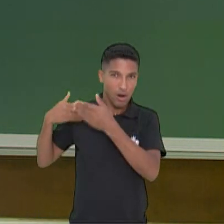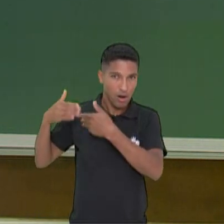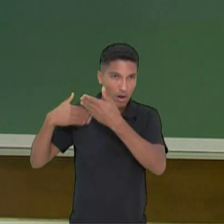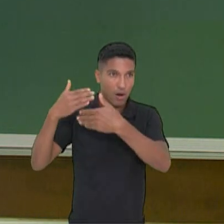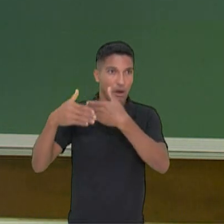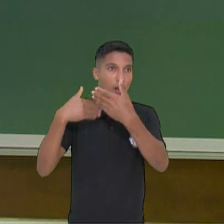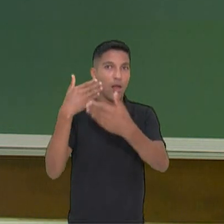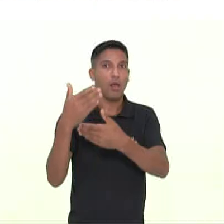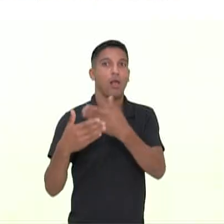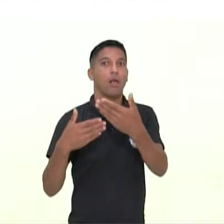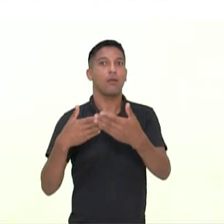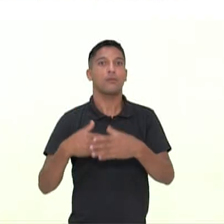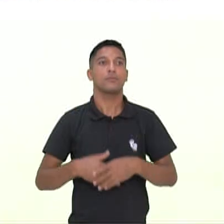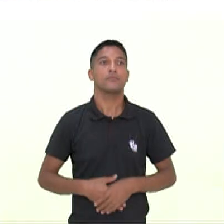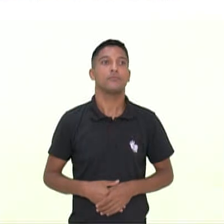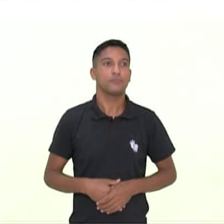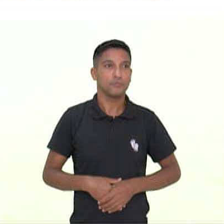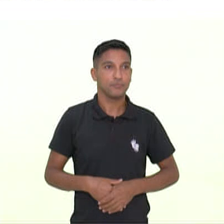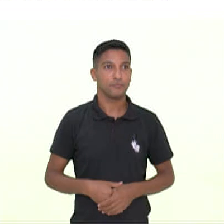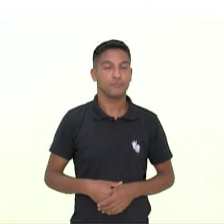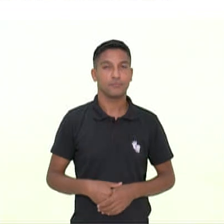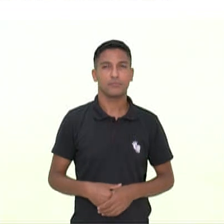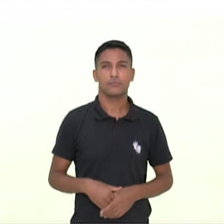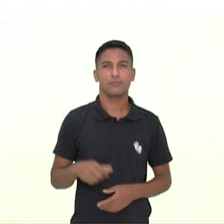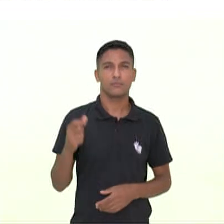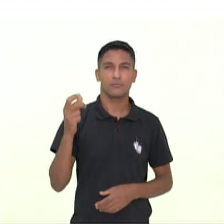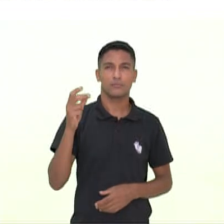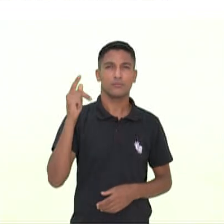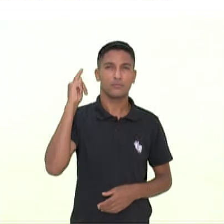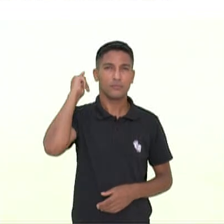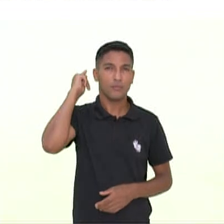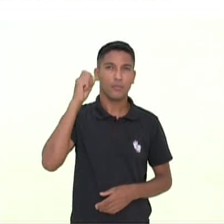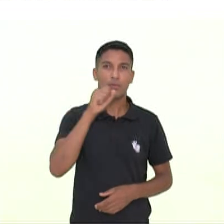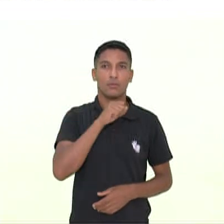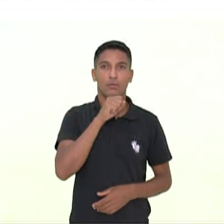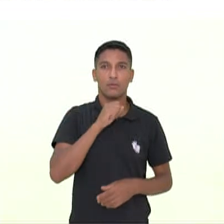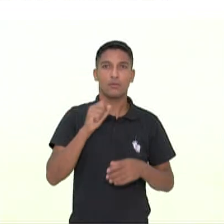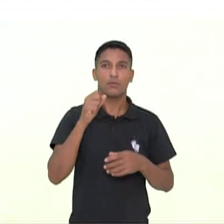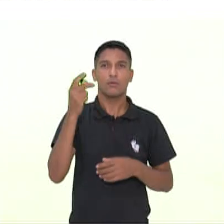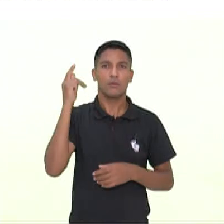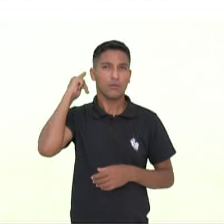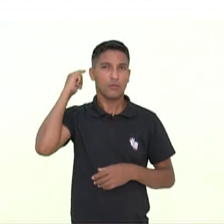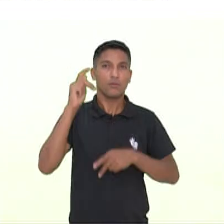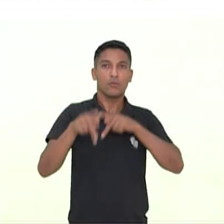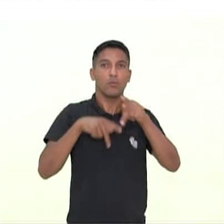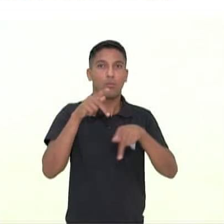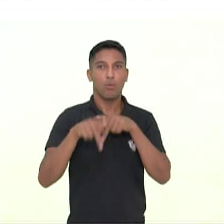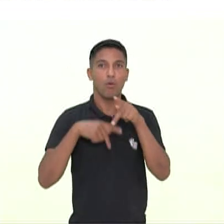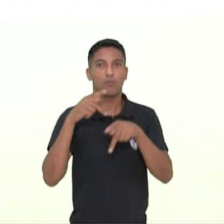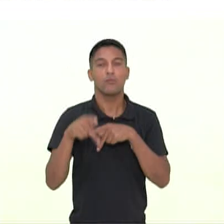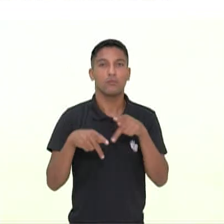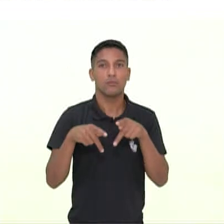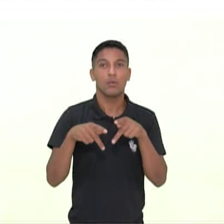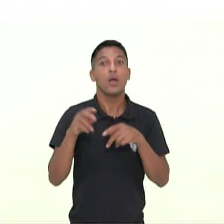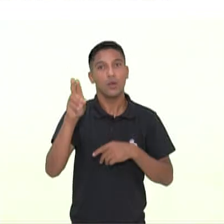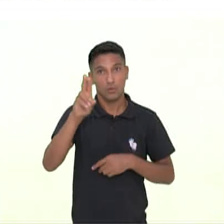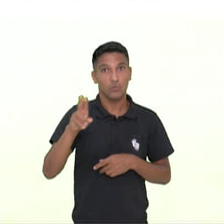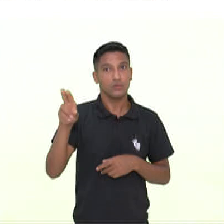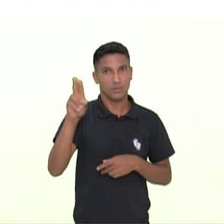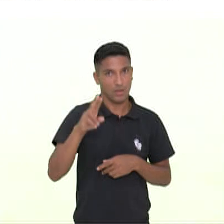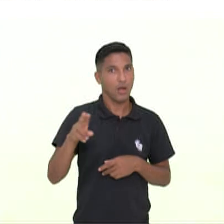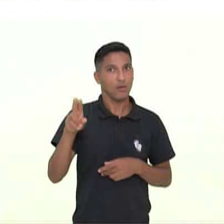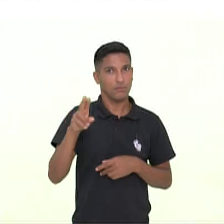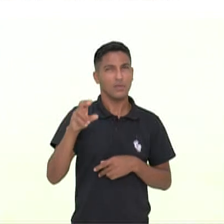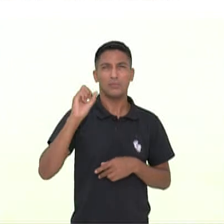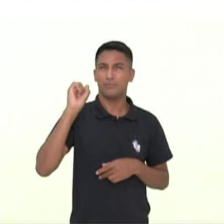para os povos da antiguidade o manuseio da espada era fundamental tendo em vista as constantes guerras e batalhas